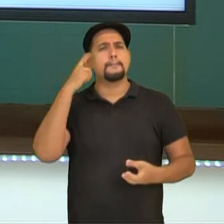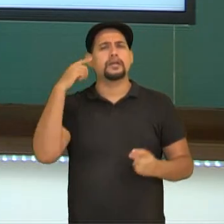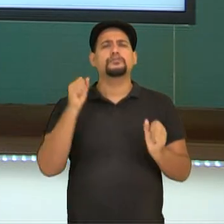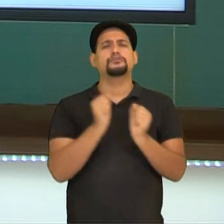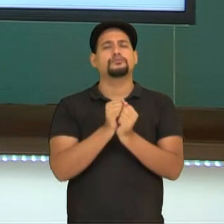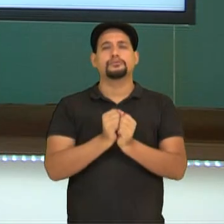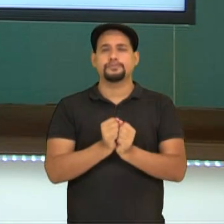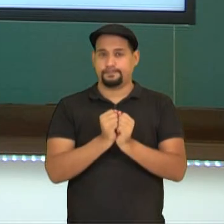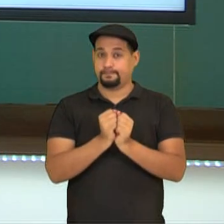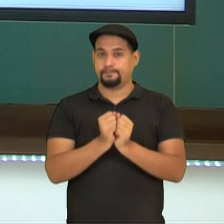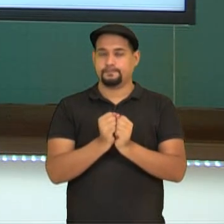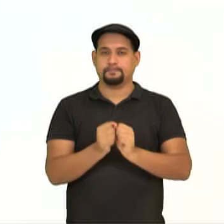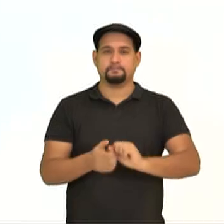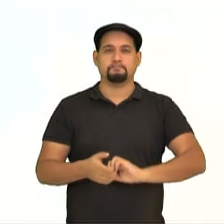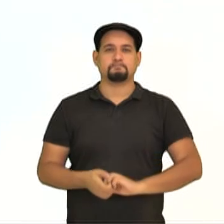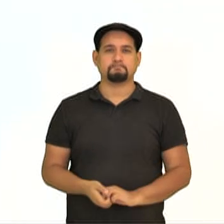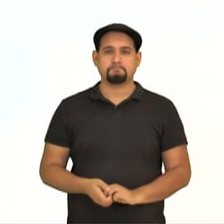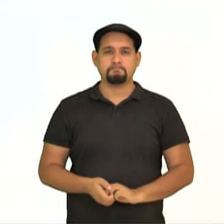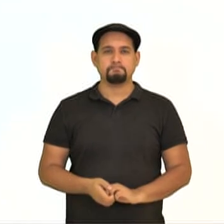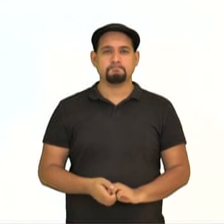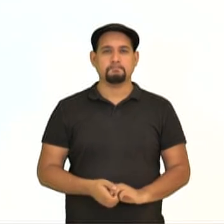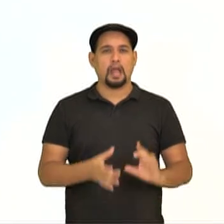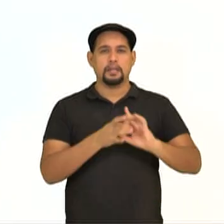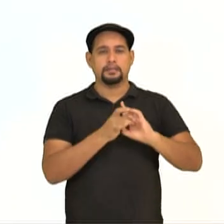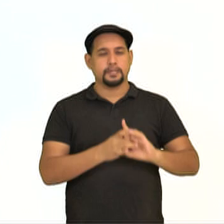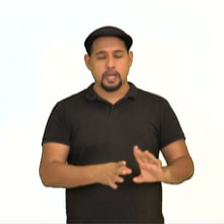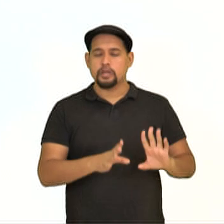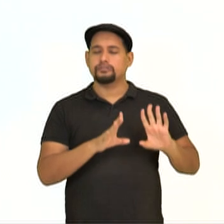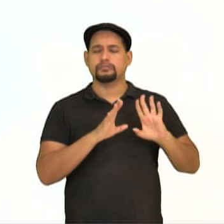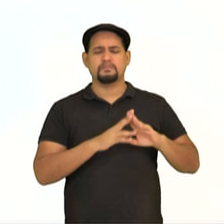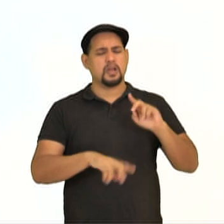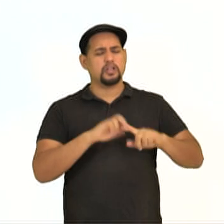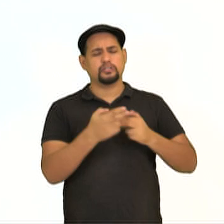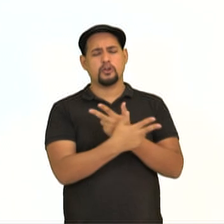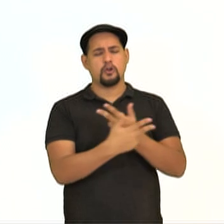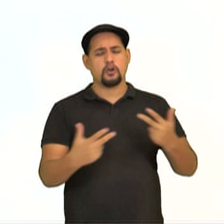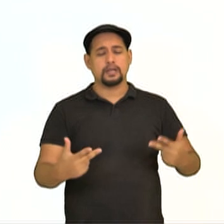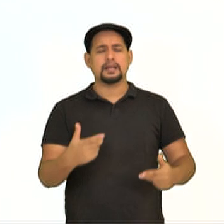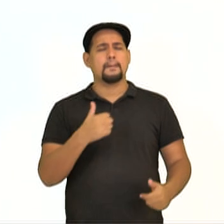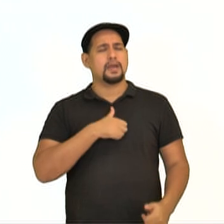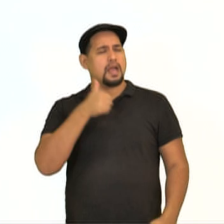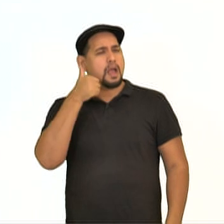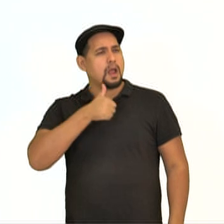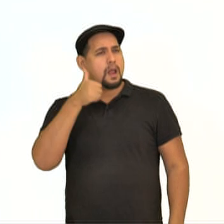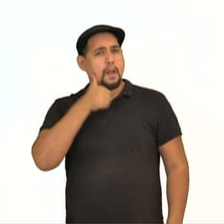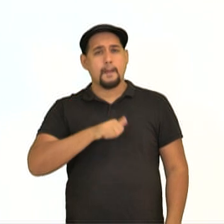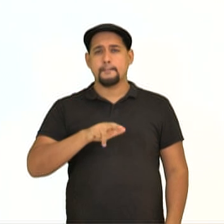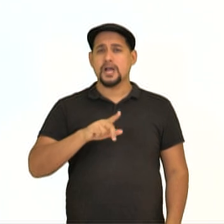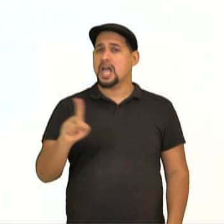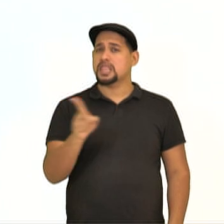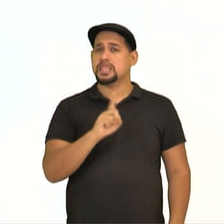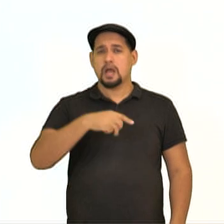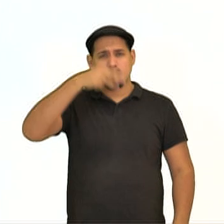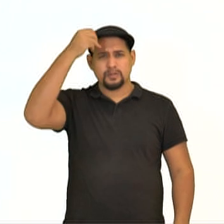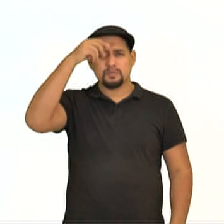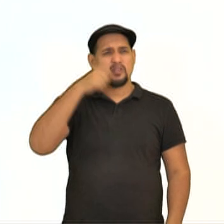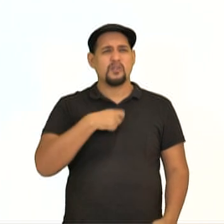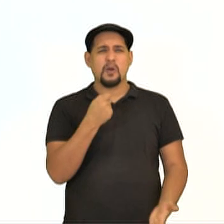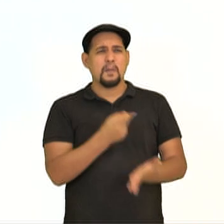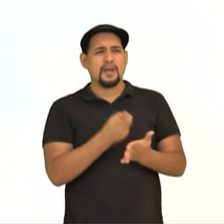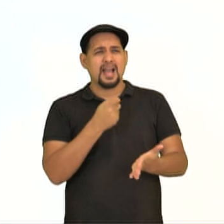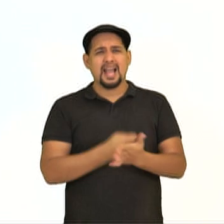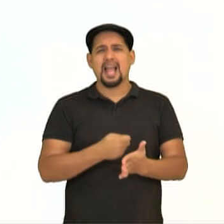casa. Deixo meus bens à minha irmã, não ao meu sobrinho. Jamais será paga a conta do meu padeiro, nada dou